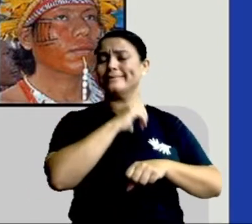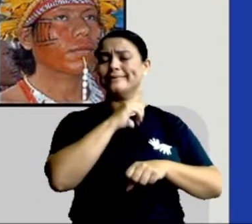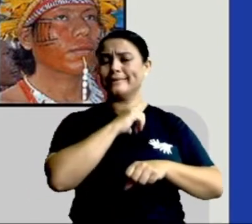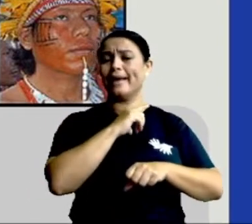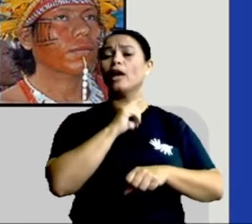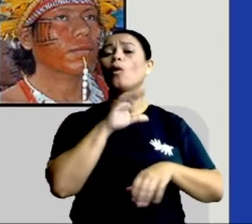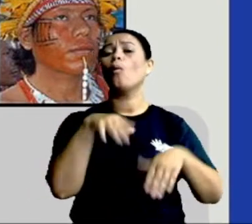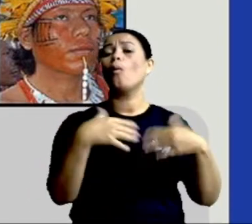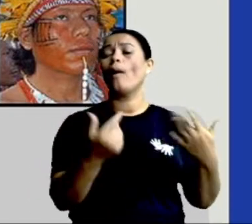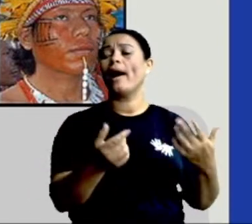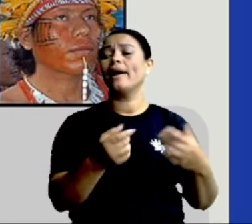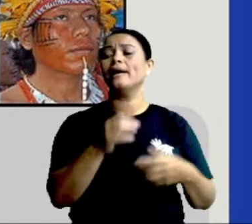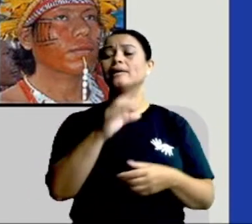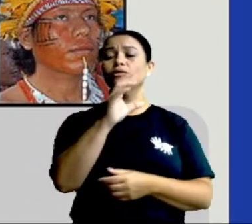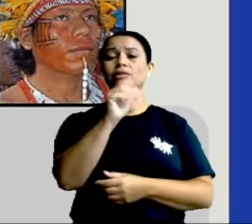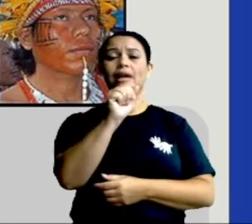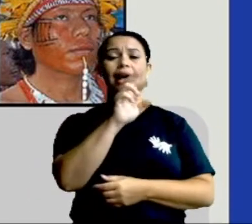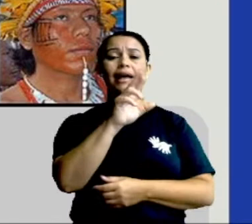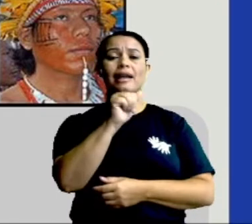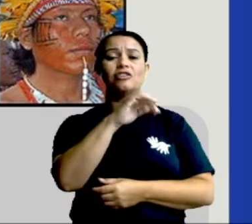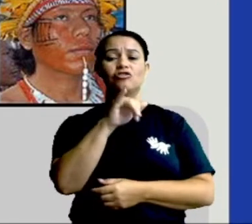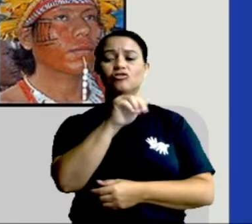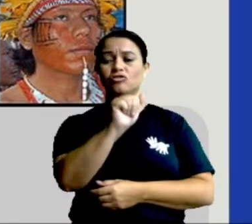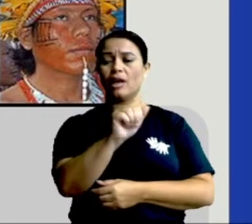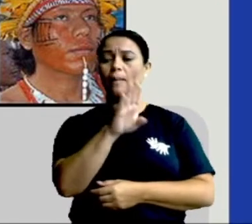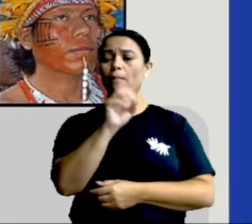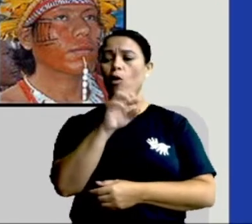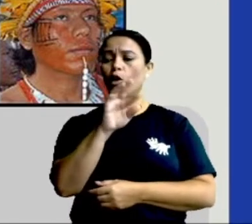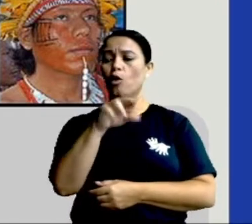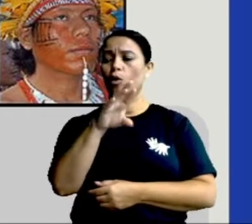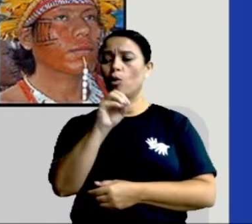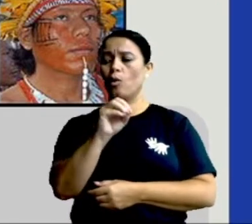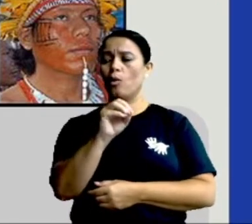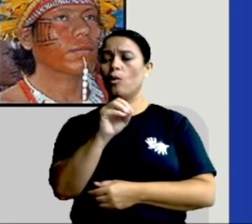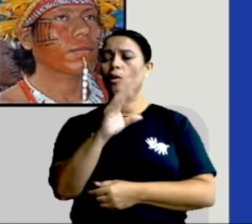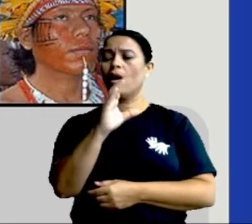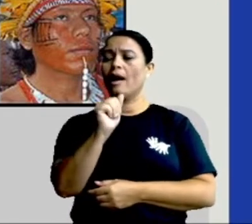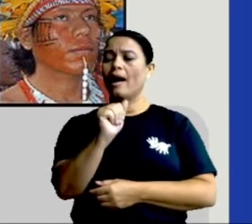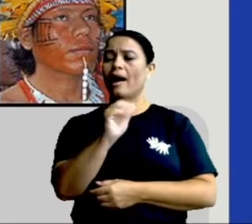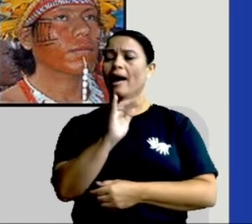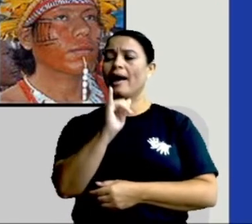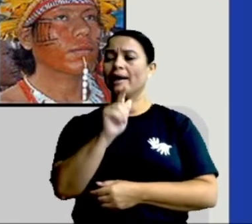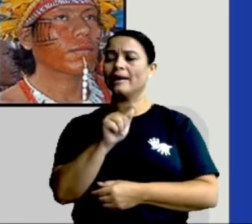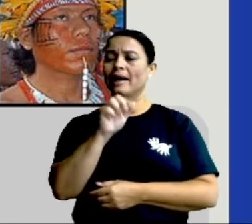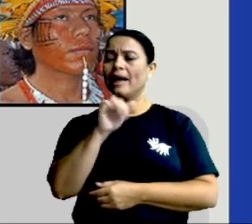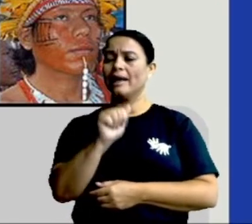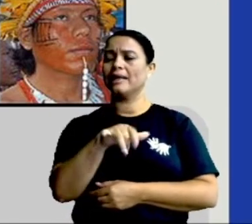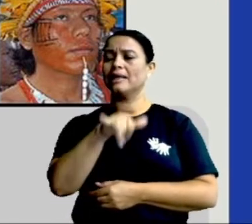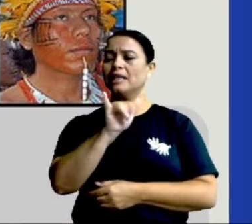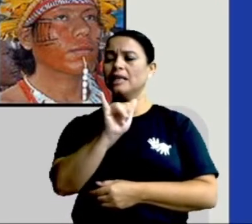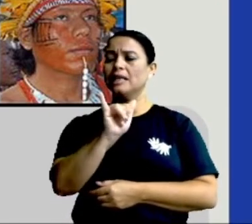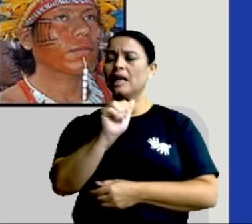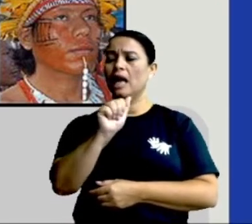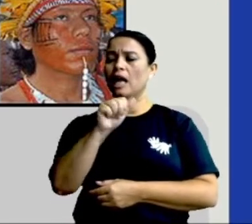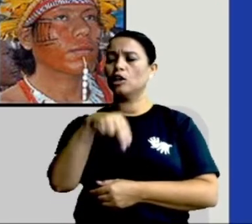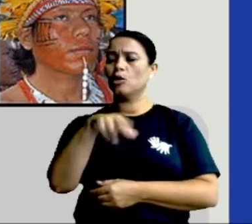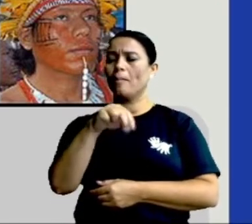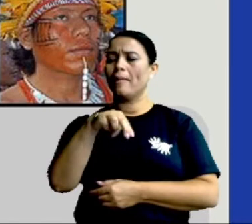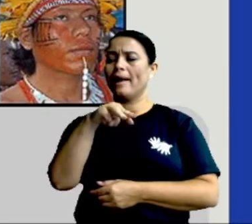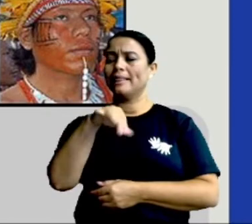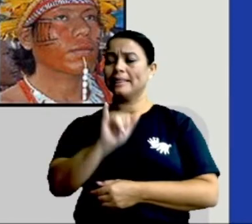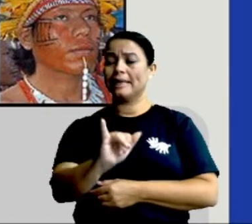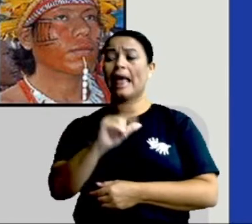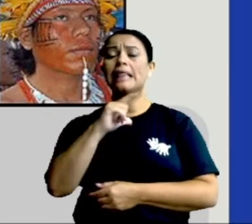quais estão Carajá, Bororó, Caigangue e o Yanomami. No